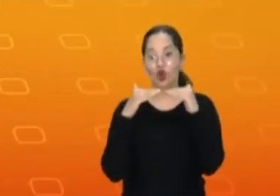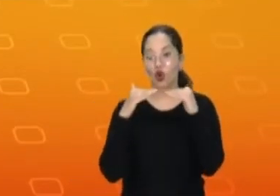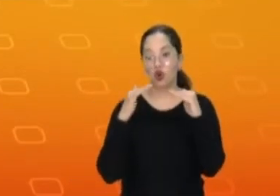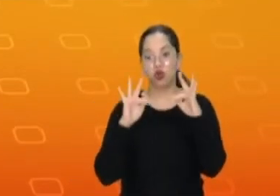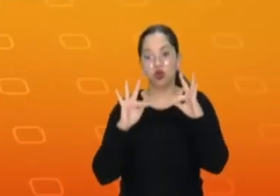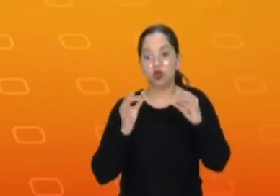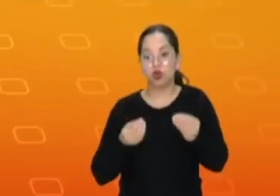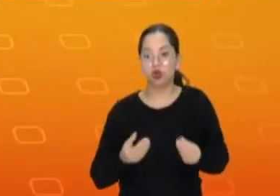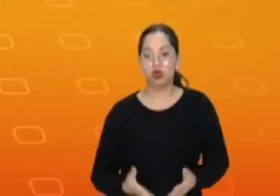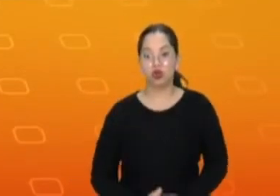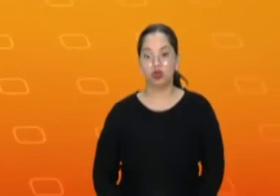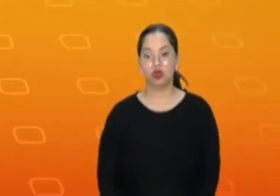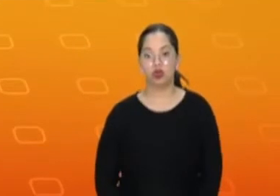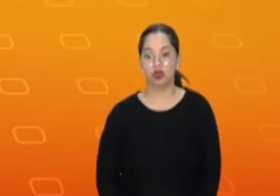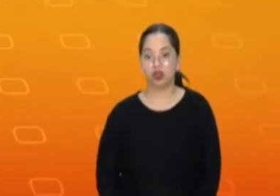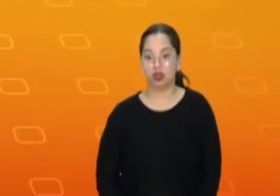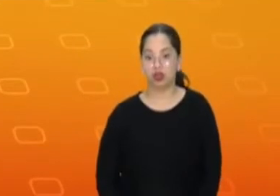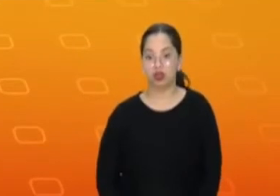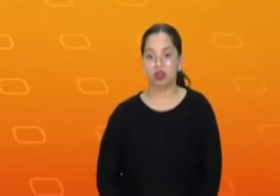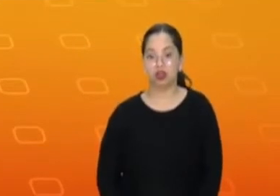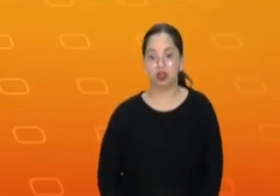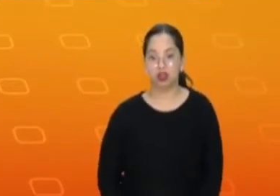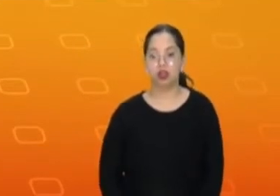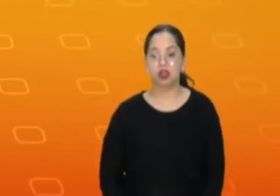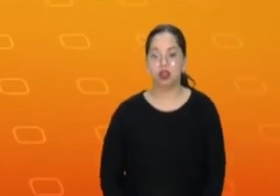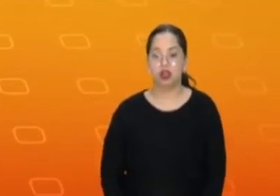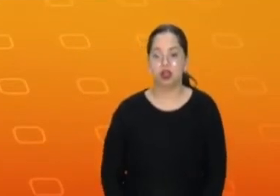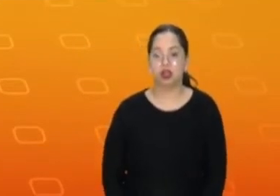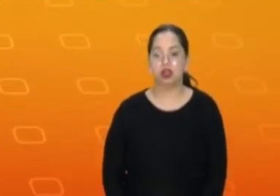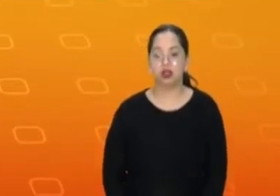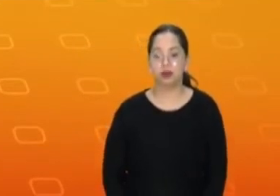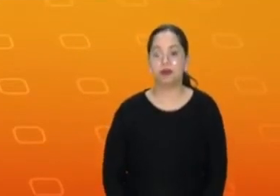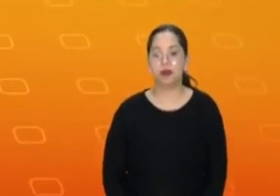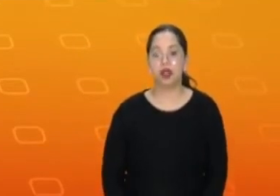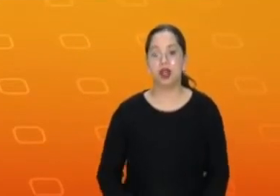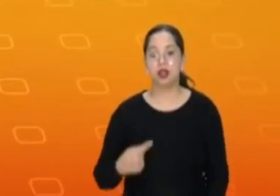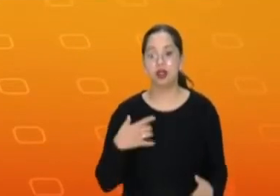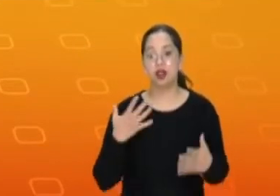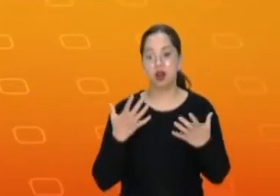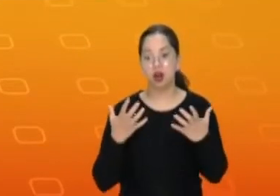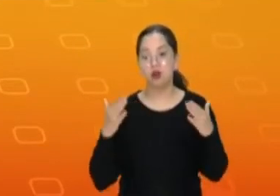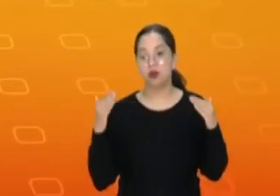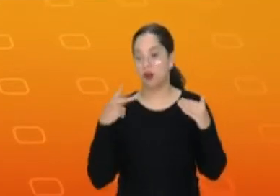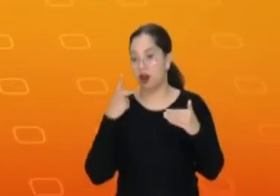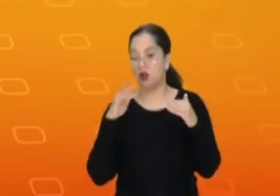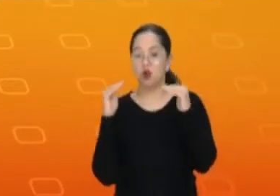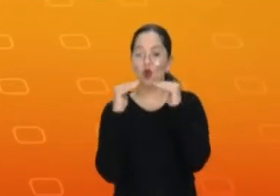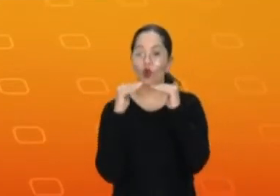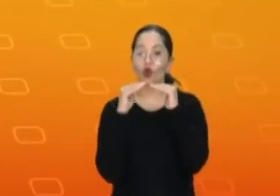né? Um falou uma coisa, o outro falou um pouco diferente, mas como é que concordo com todos?